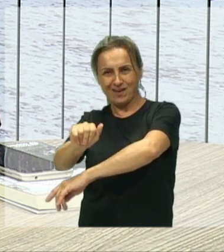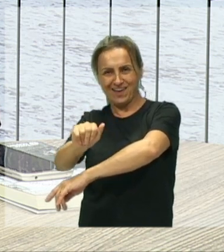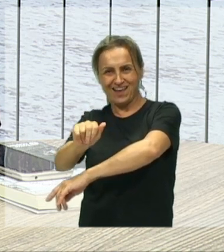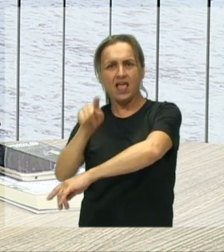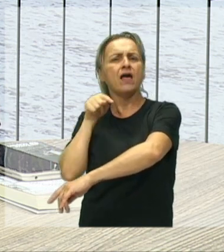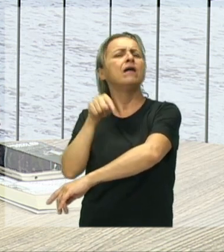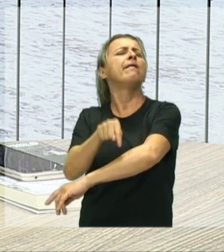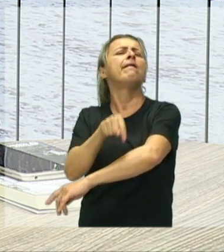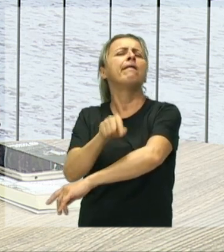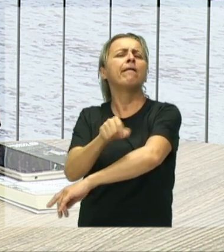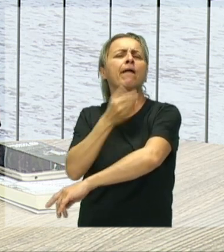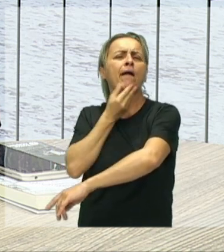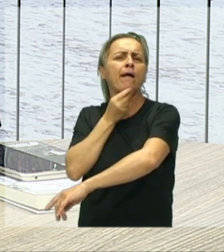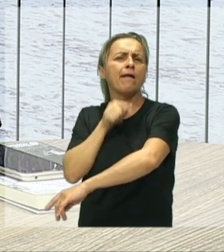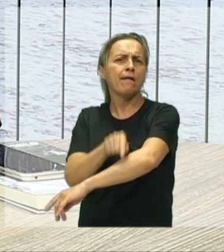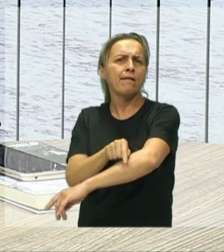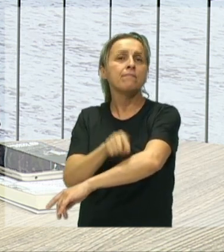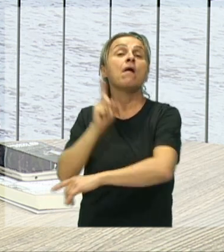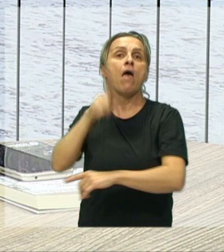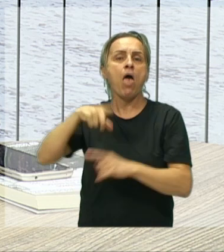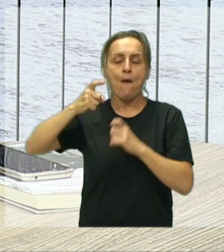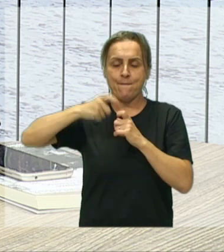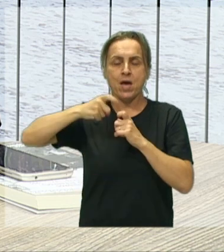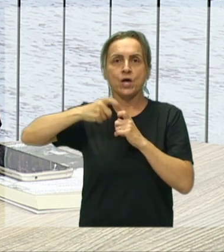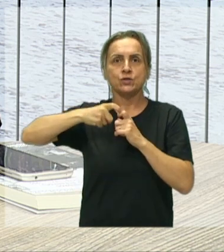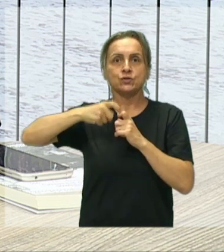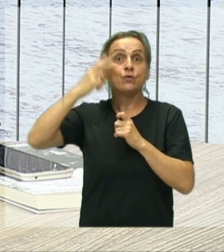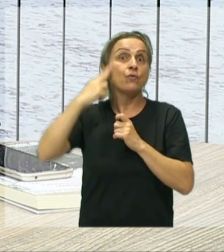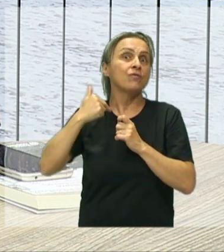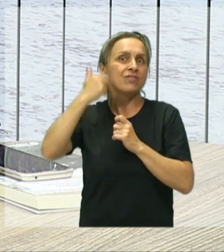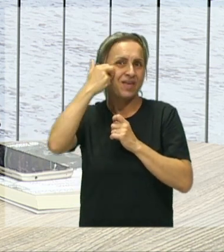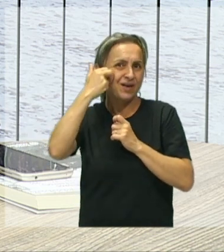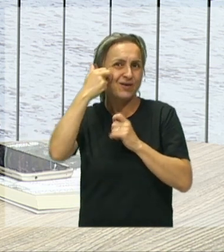Pedro Ferreira foi um médico negro,